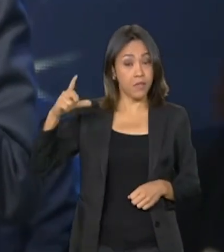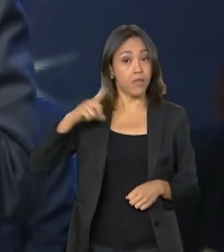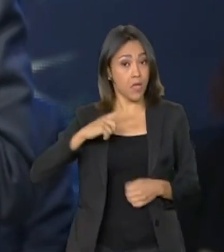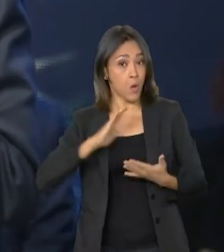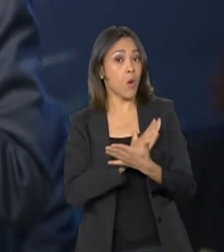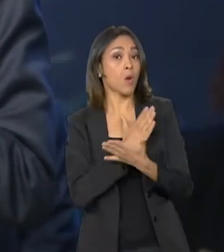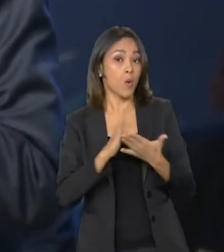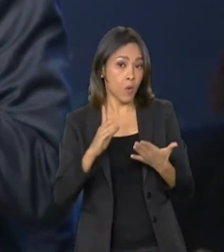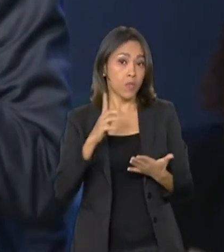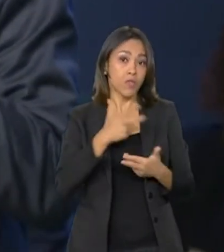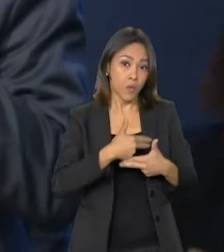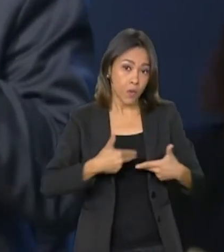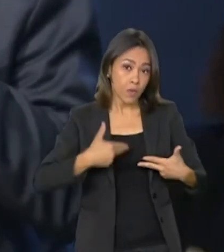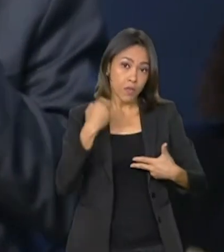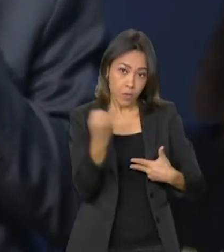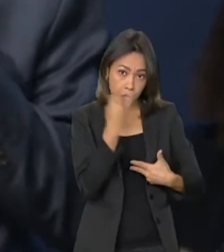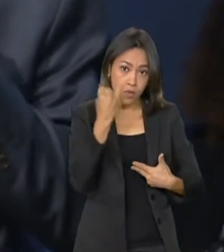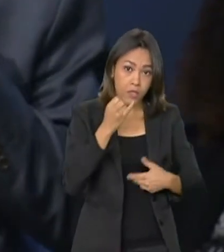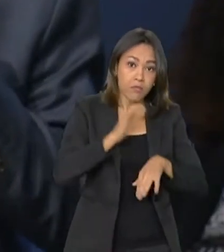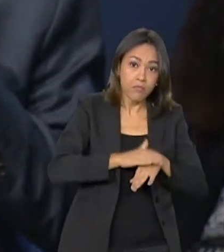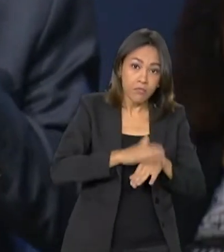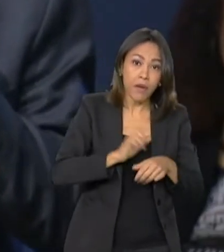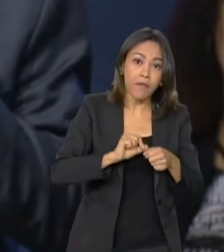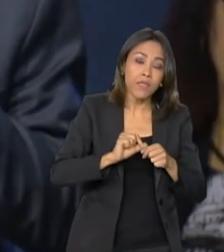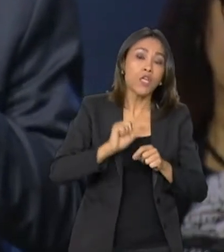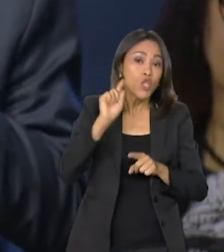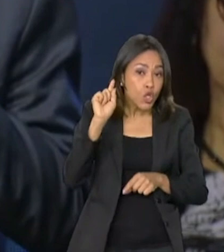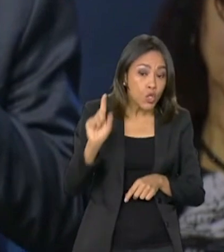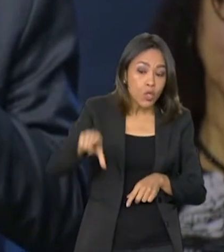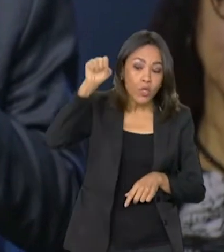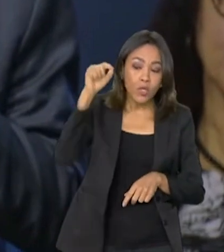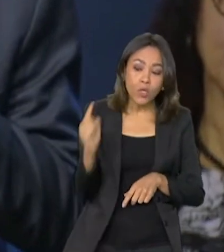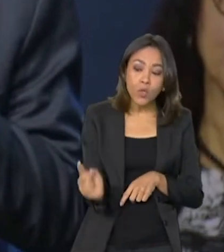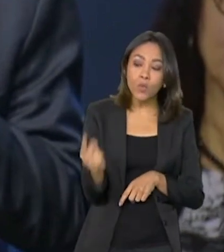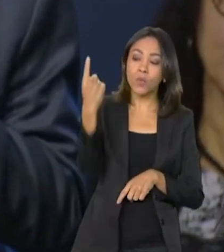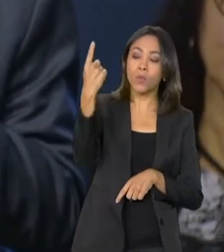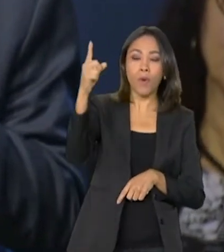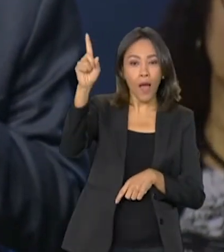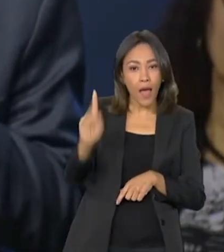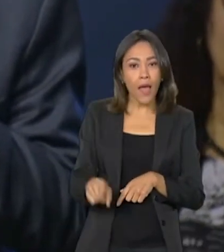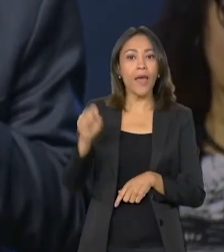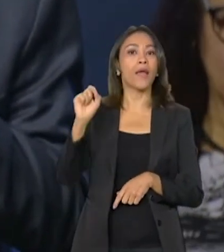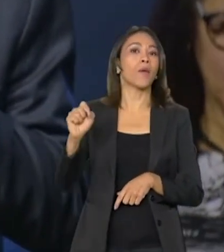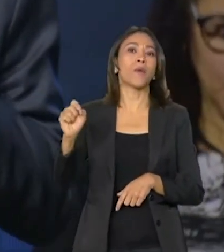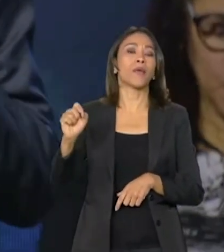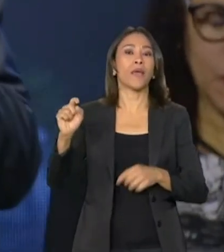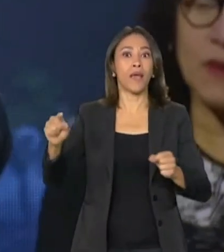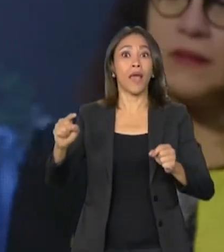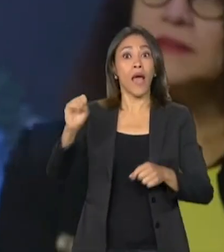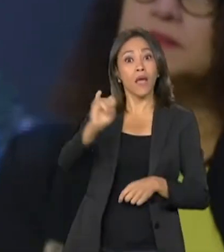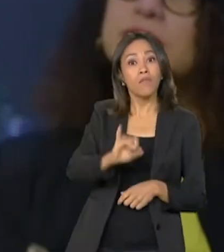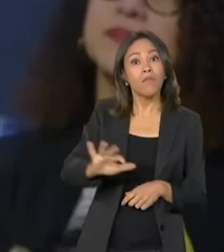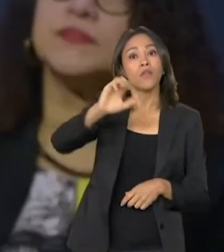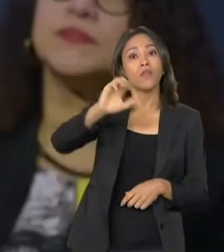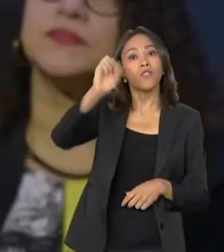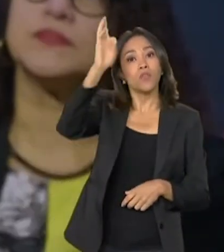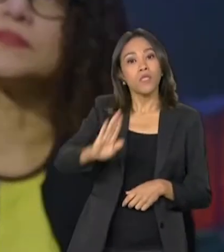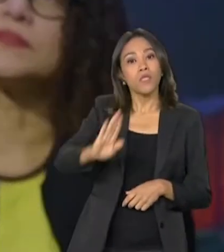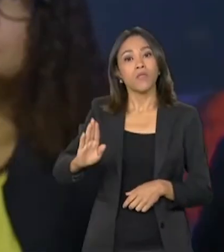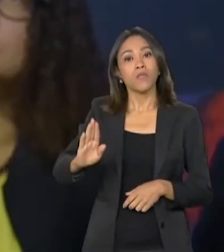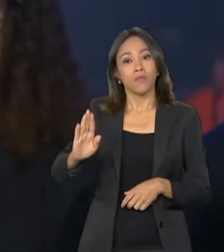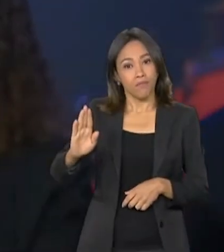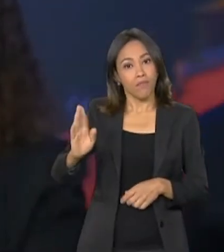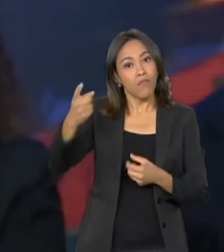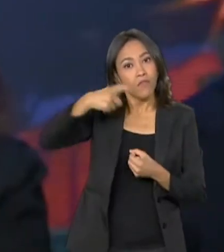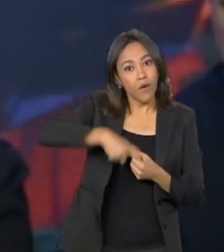para fazer e uma delas era recuperar a imagem do Brasil no mundo. Vocês sabem que